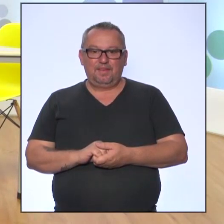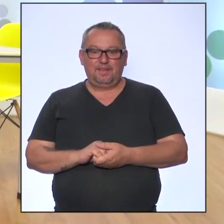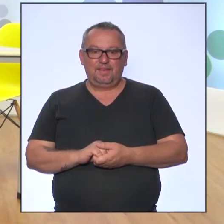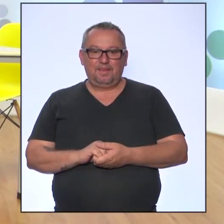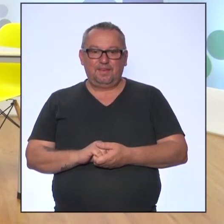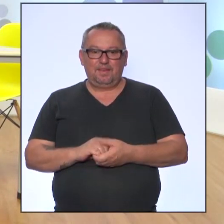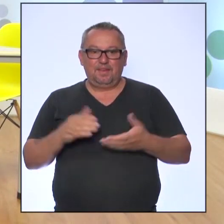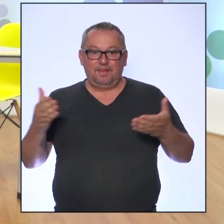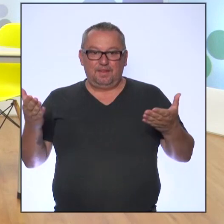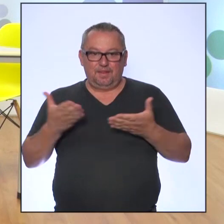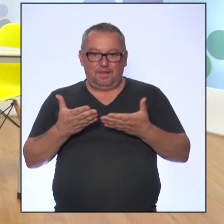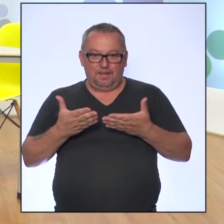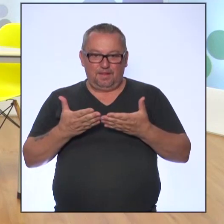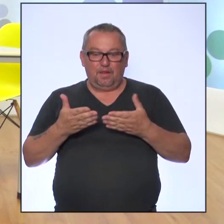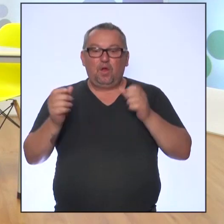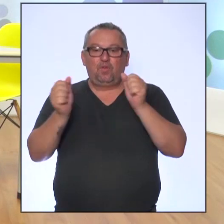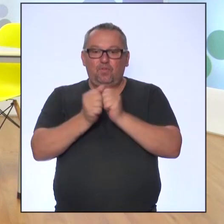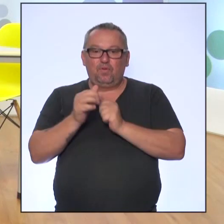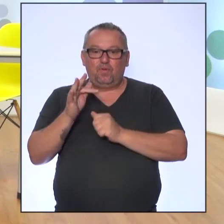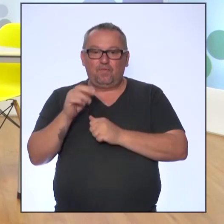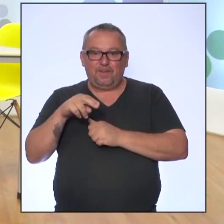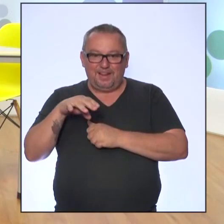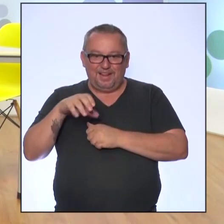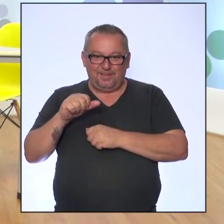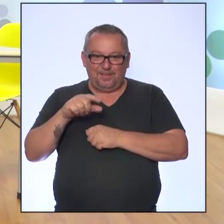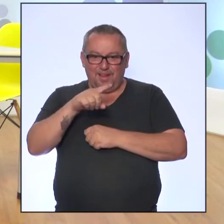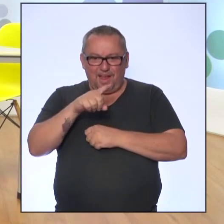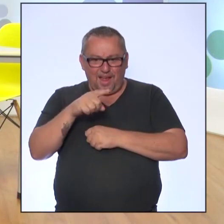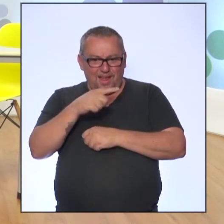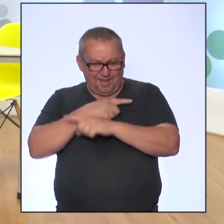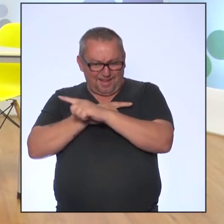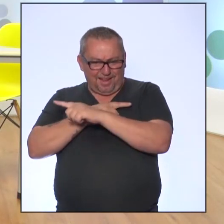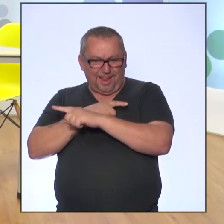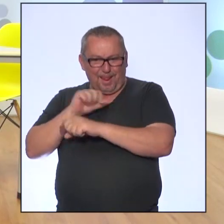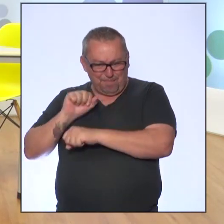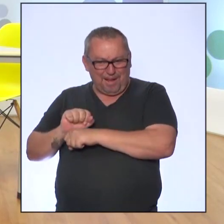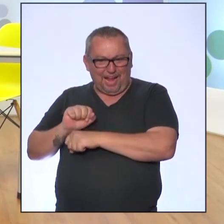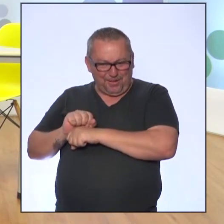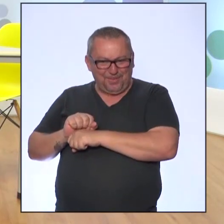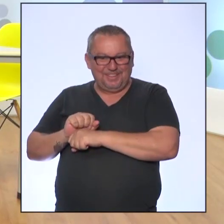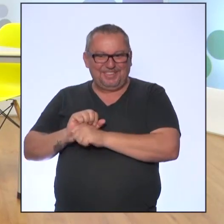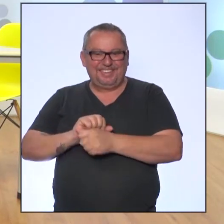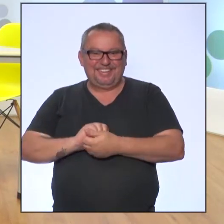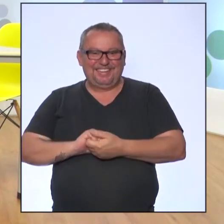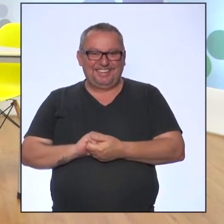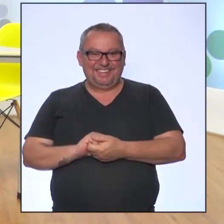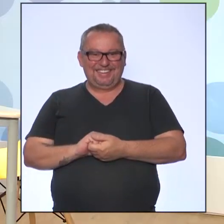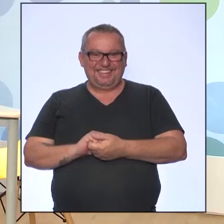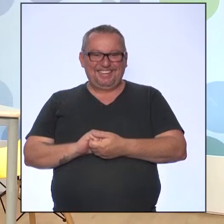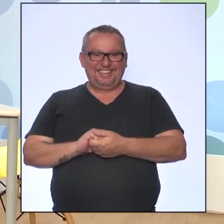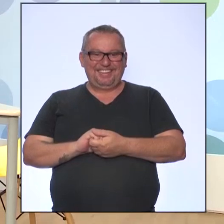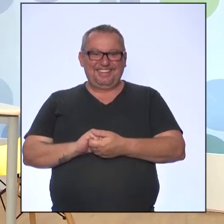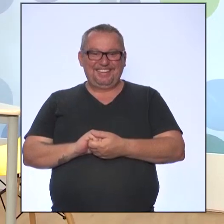Agora corram com o Fernando, né? Ah, você parou, Sam? Eu parei. É que eles estão...